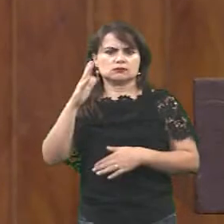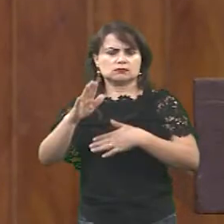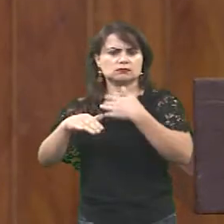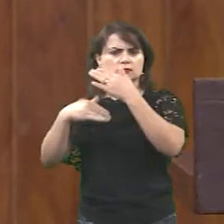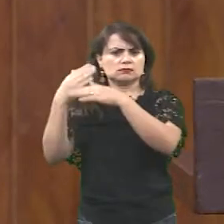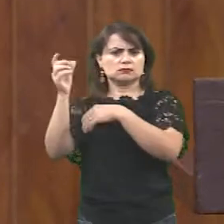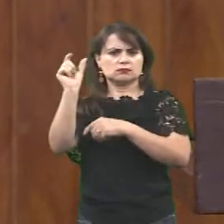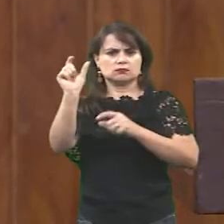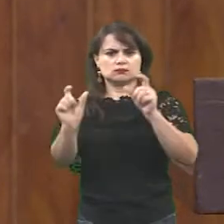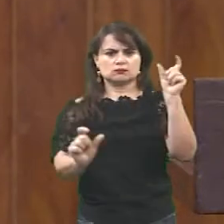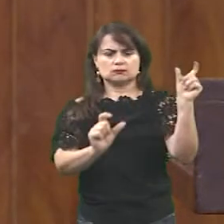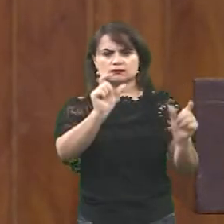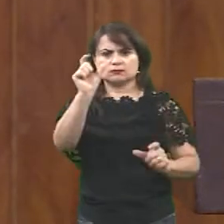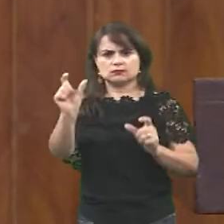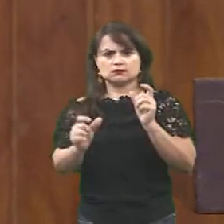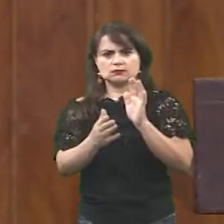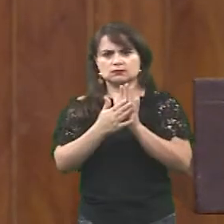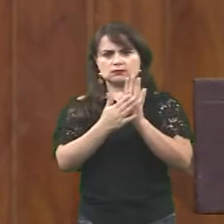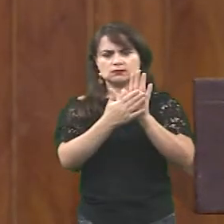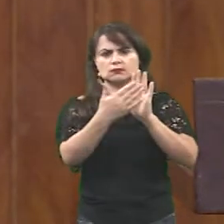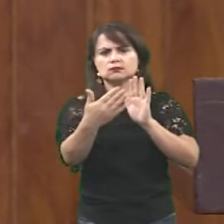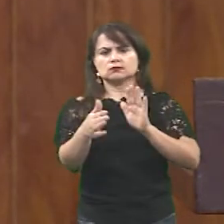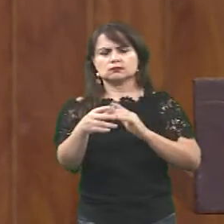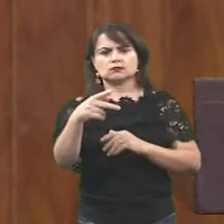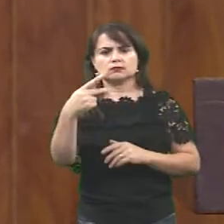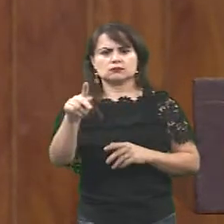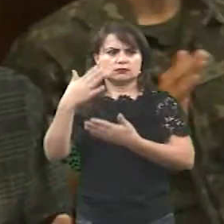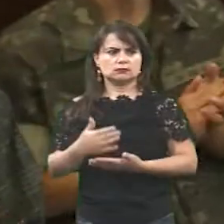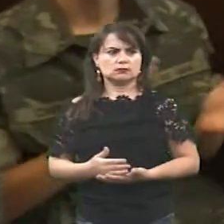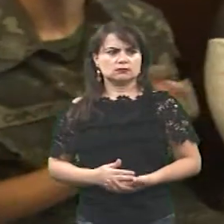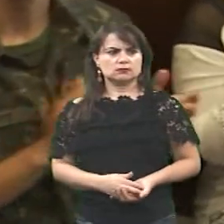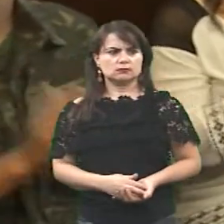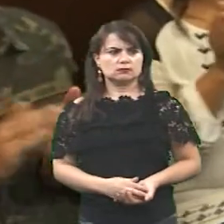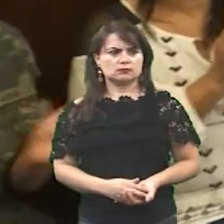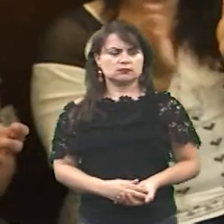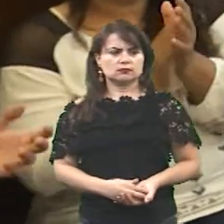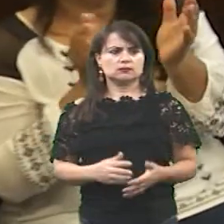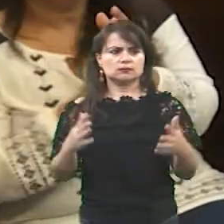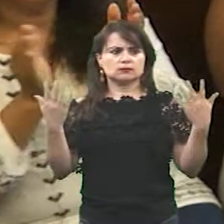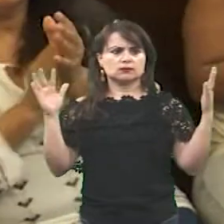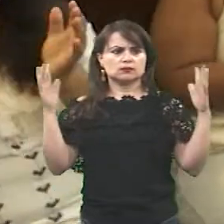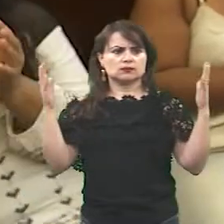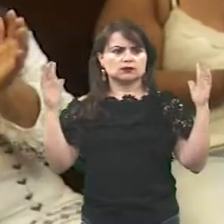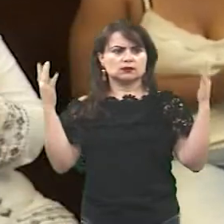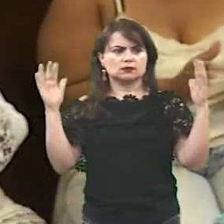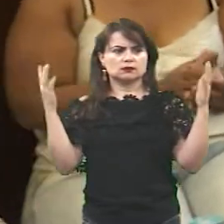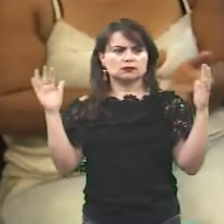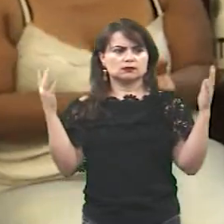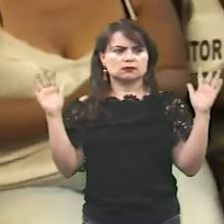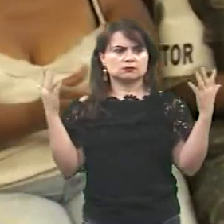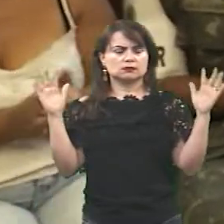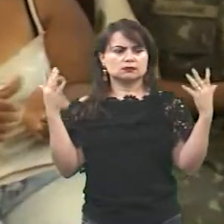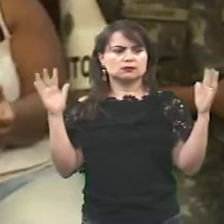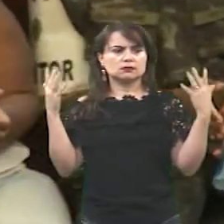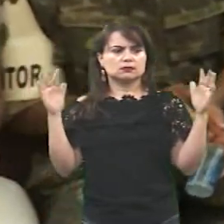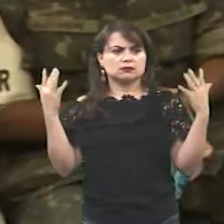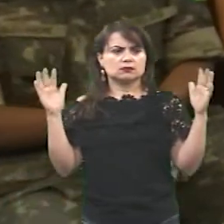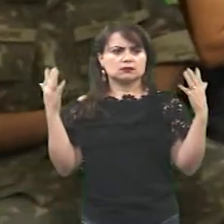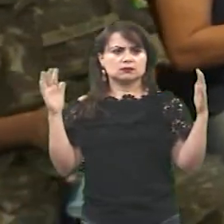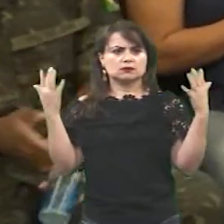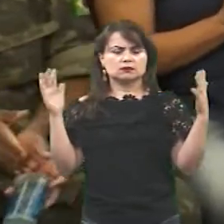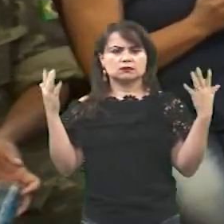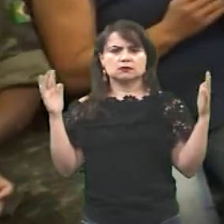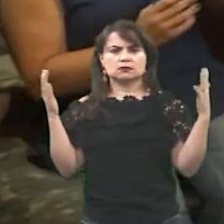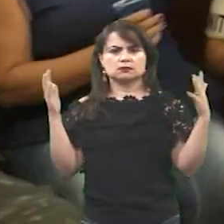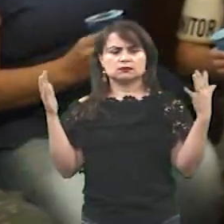cidadã. Parabéns a todos os atiradores e homenageados. Também acompanharam a sessão outros integrantes do tiro de guerra e a